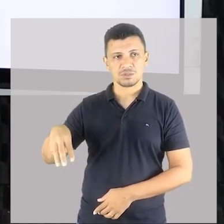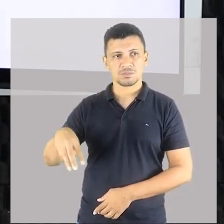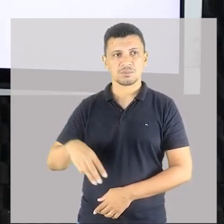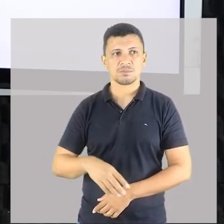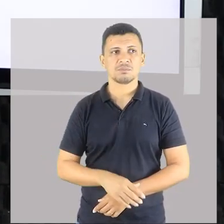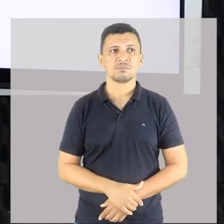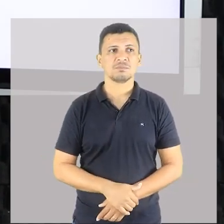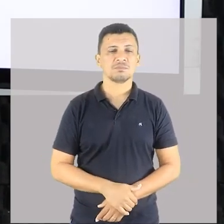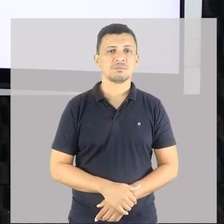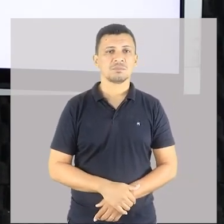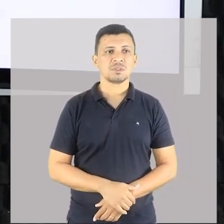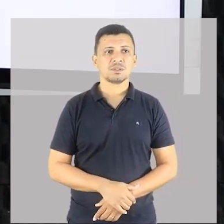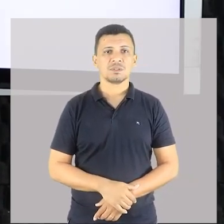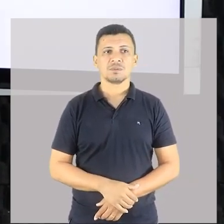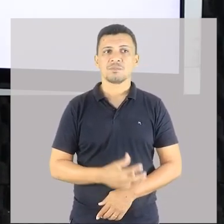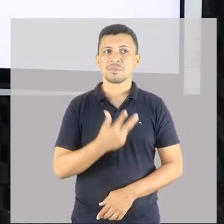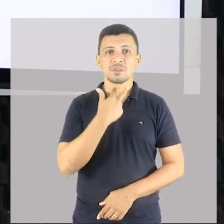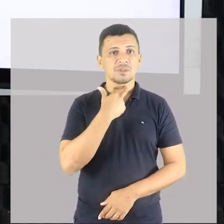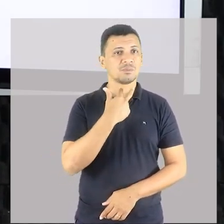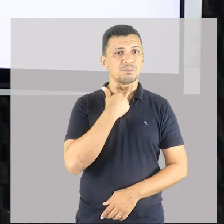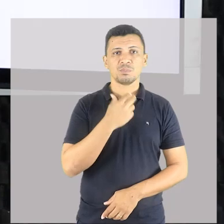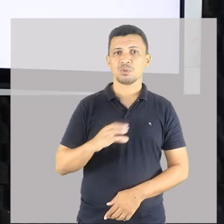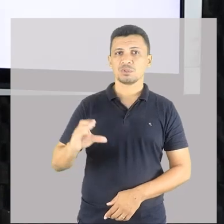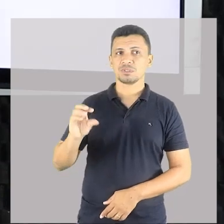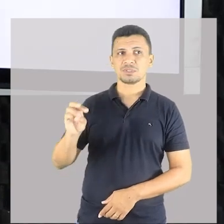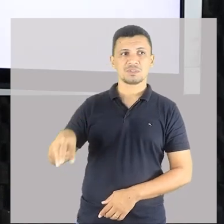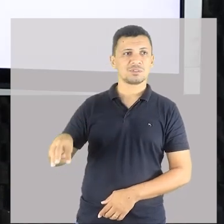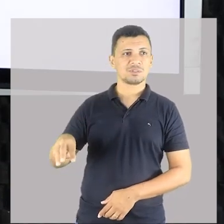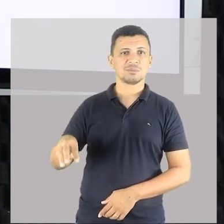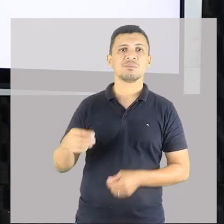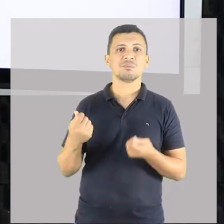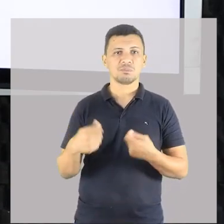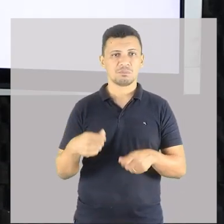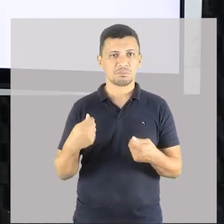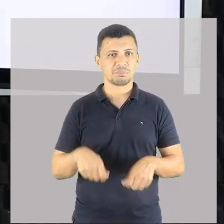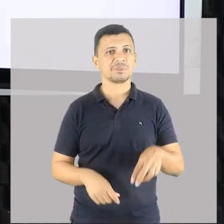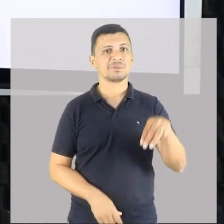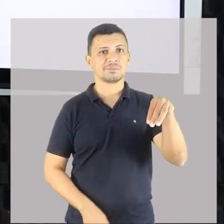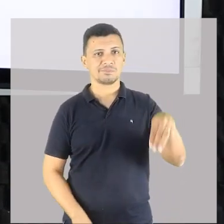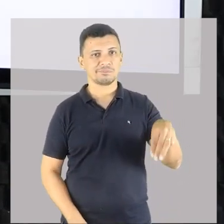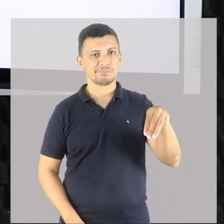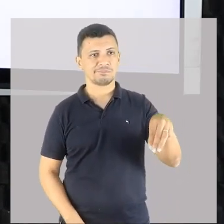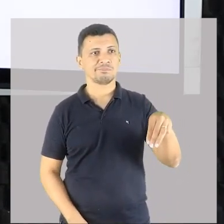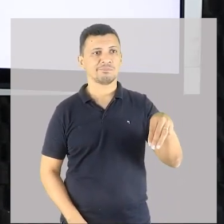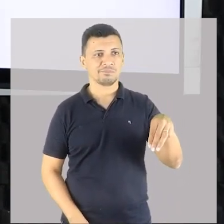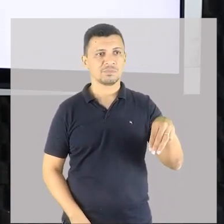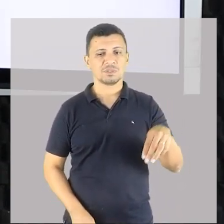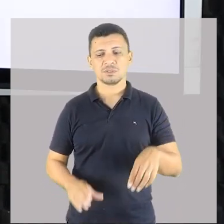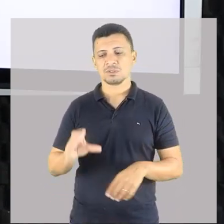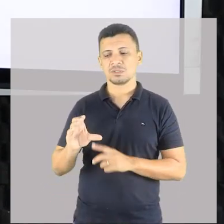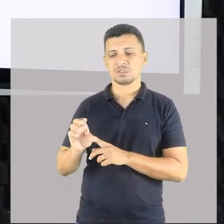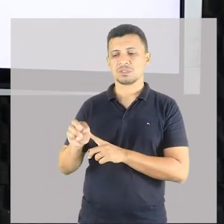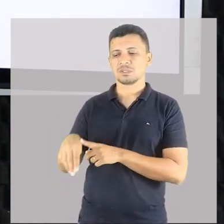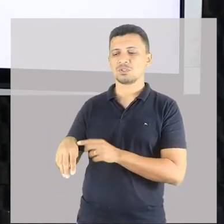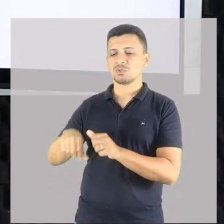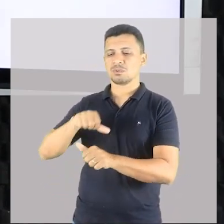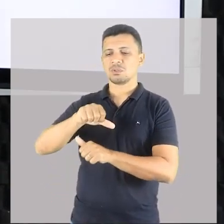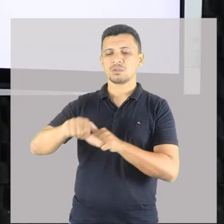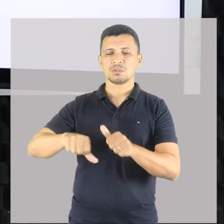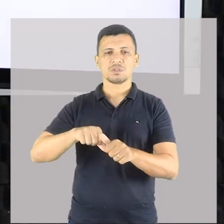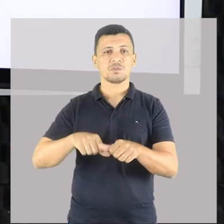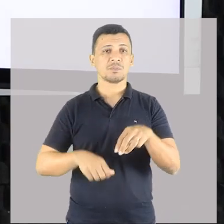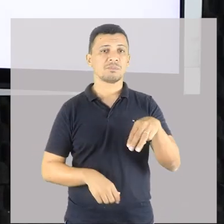centímetros. Só que não pode estar em centímetro, ó, tem que estar em metro. Então, a gente tem que transformar de centímetro